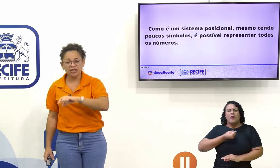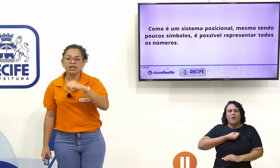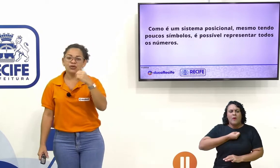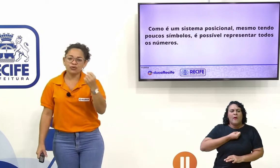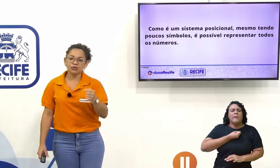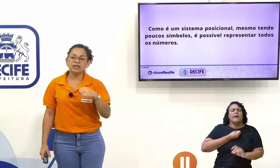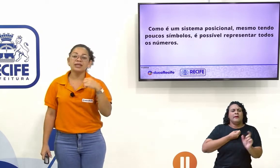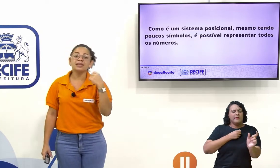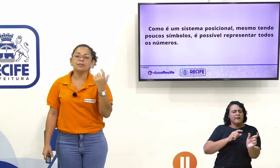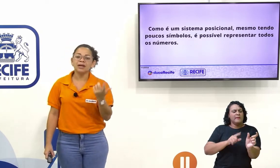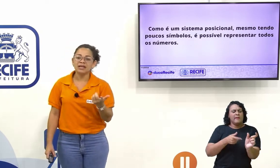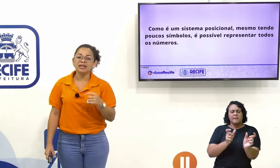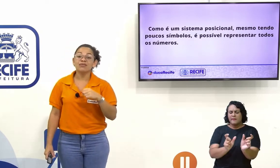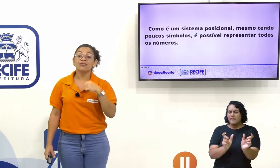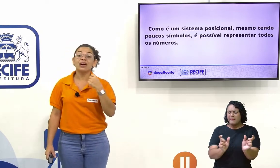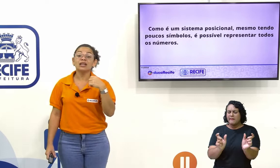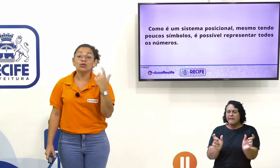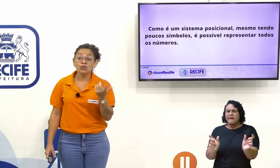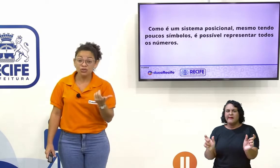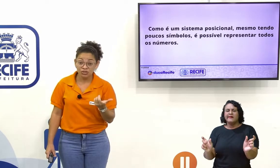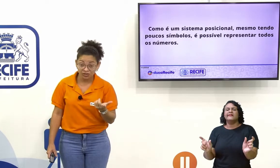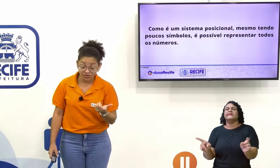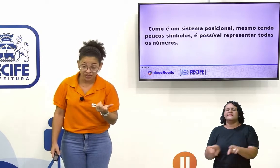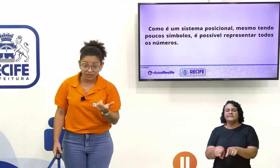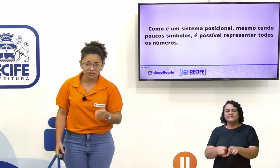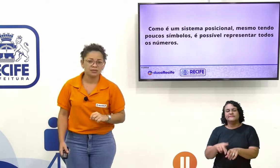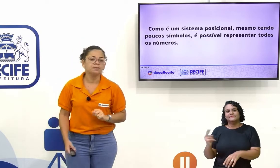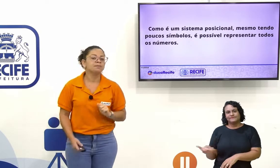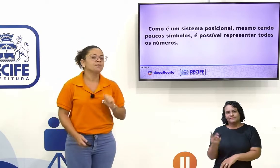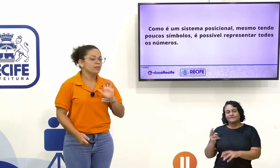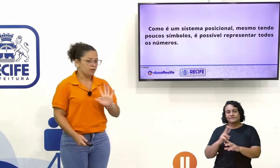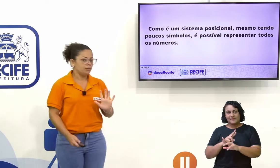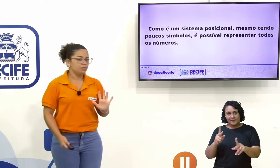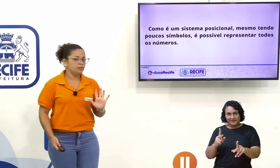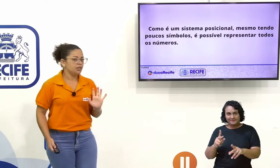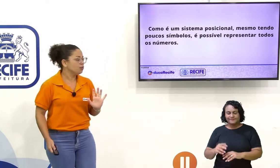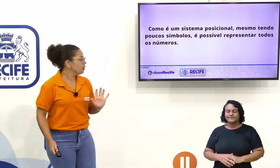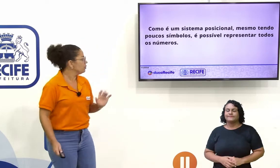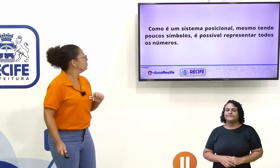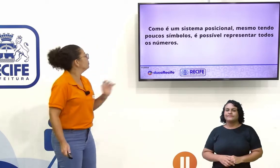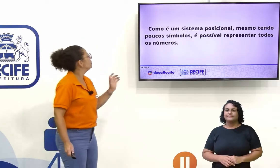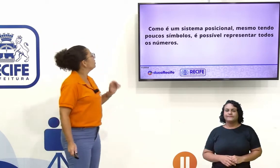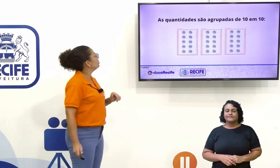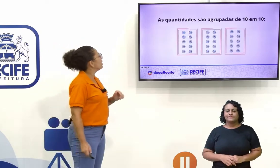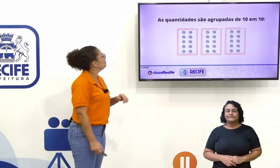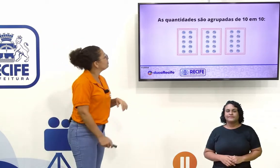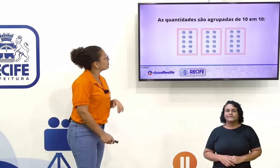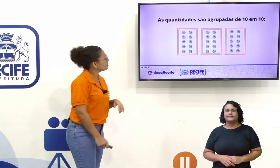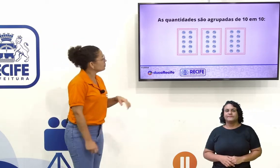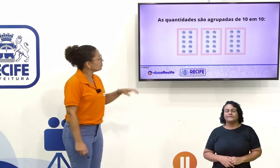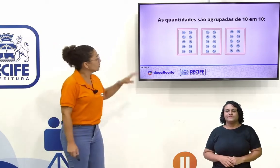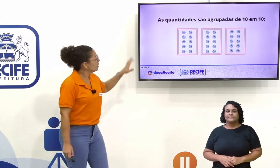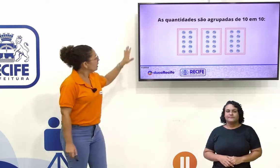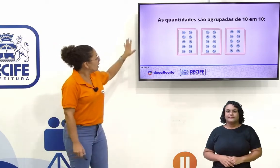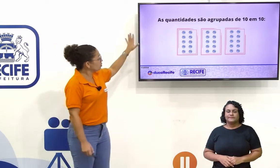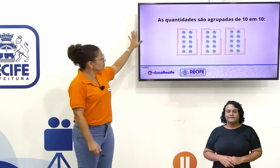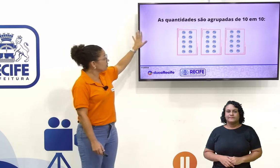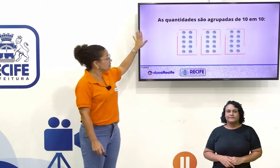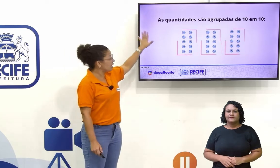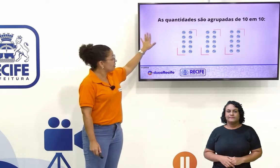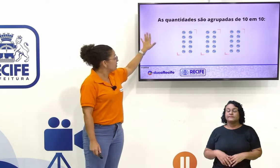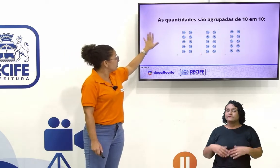esteja, eu vou ter também valores diferentes. Tranquilo? Vamos lá.